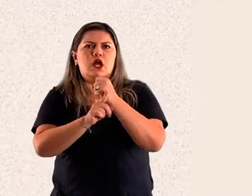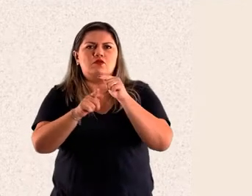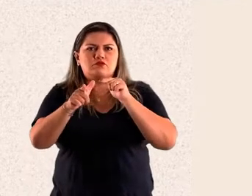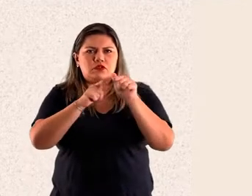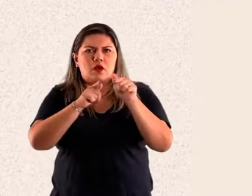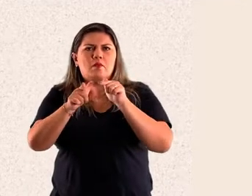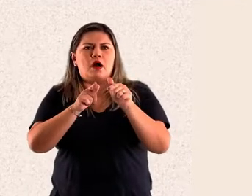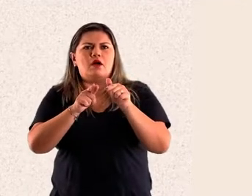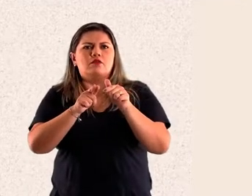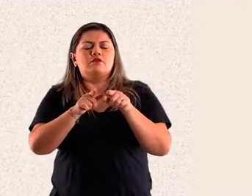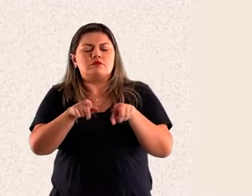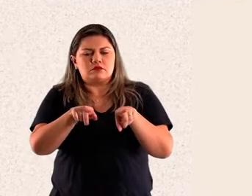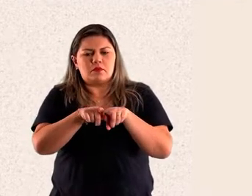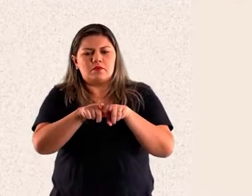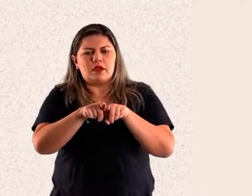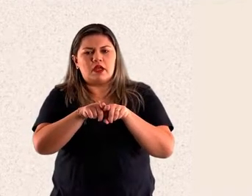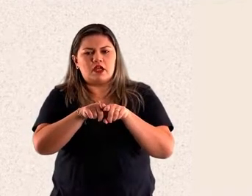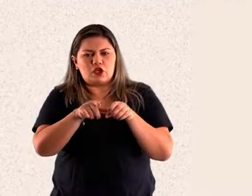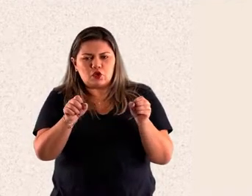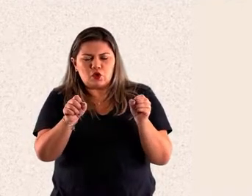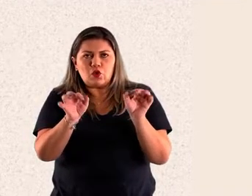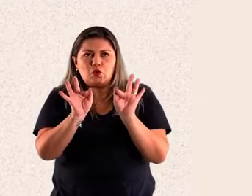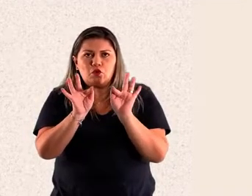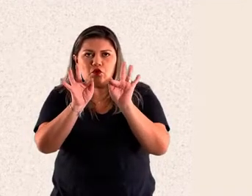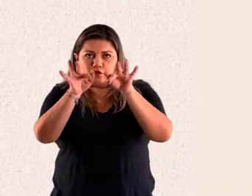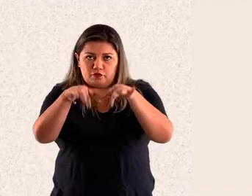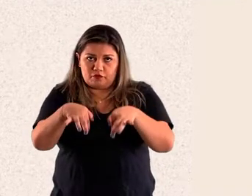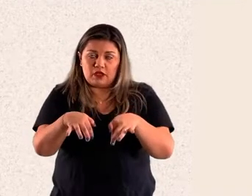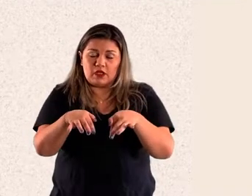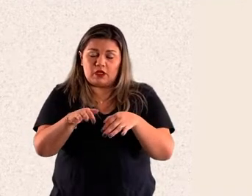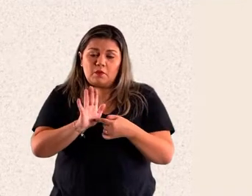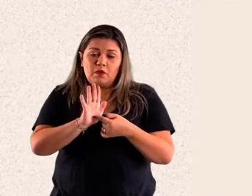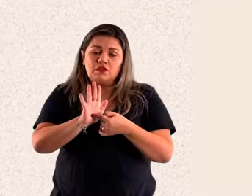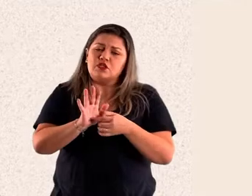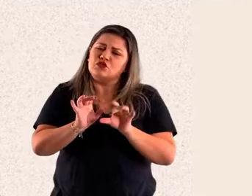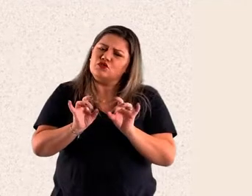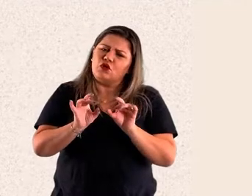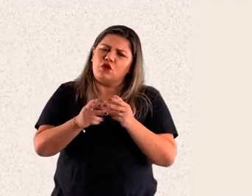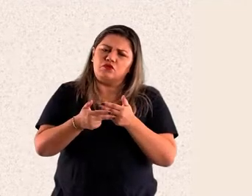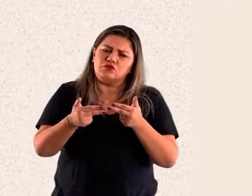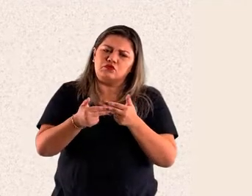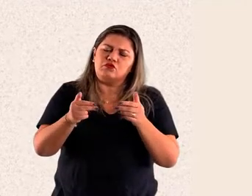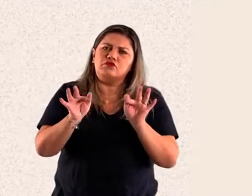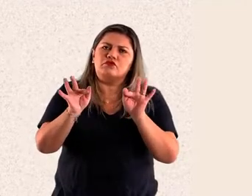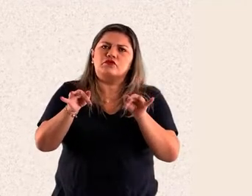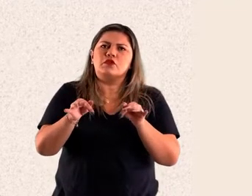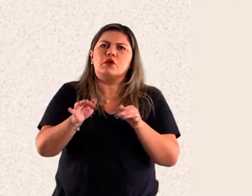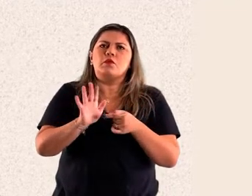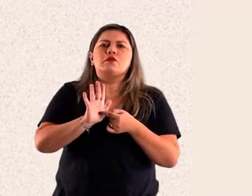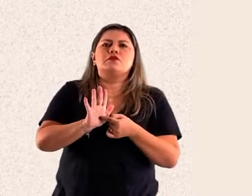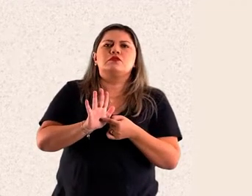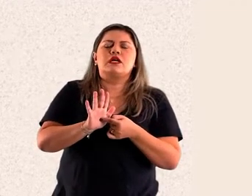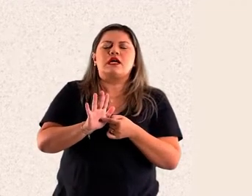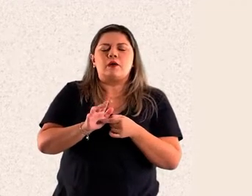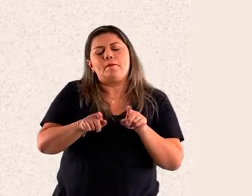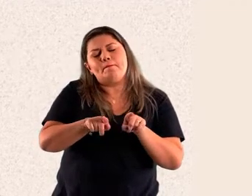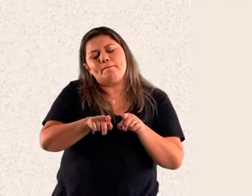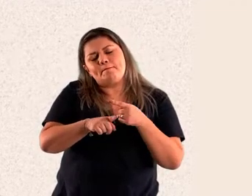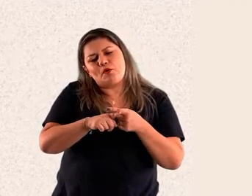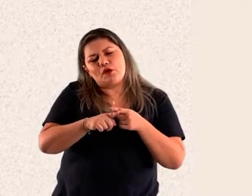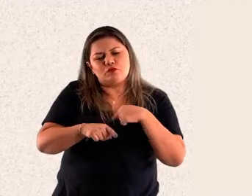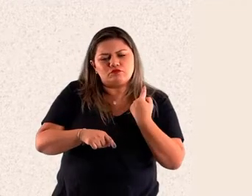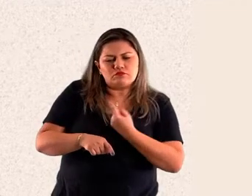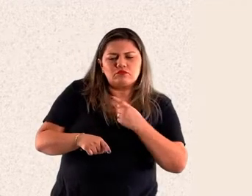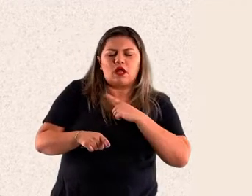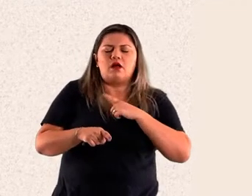Mas é claro que vão ser apenas considerações finais porque a gente está sempre em construção e